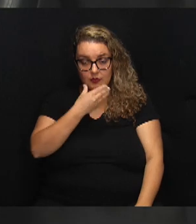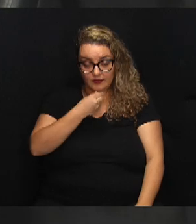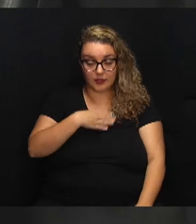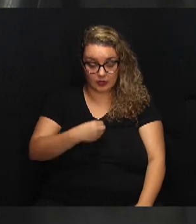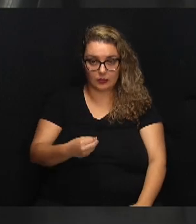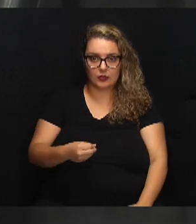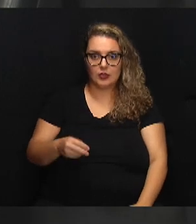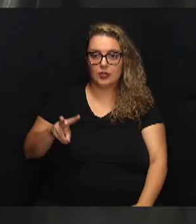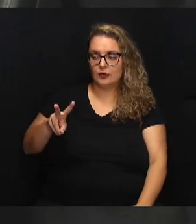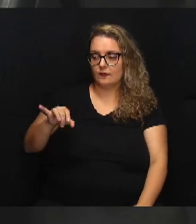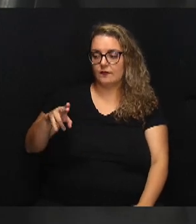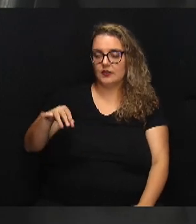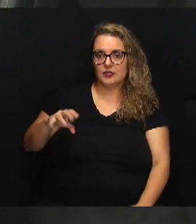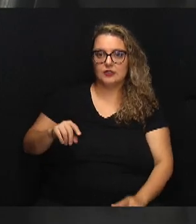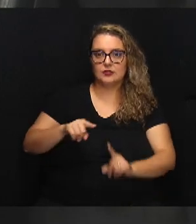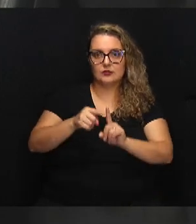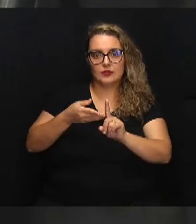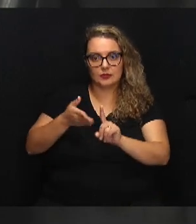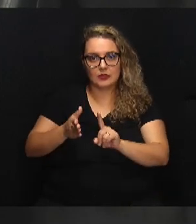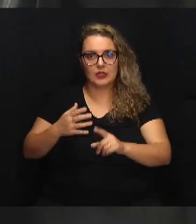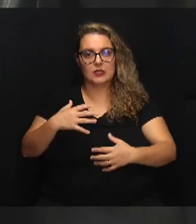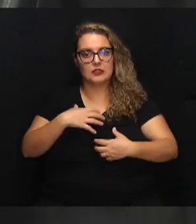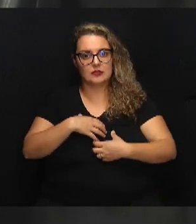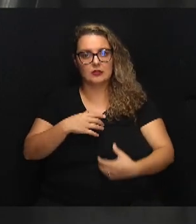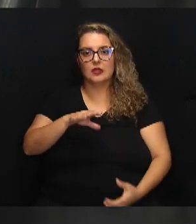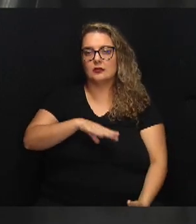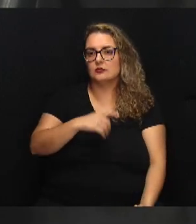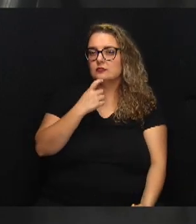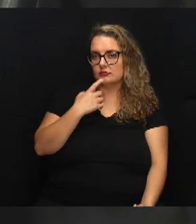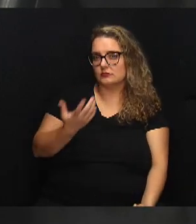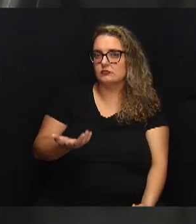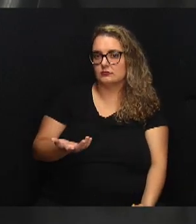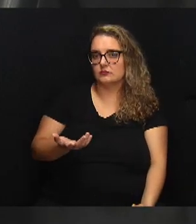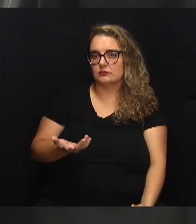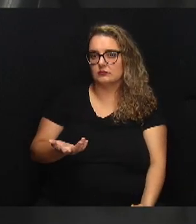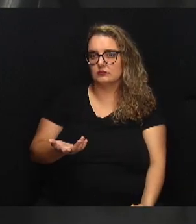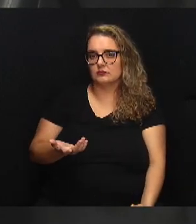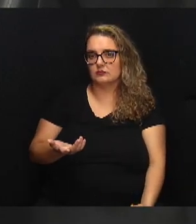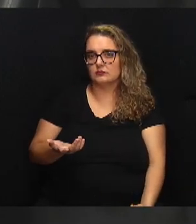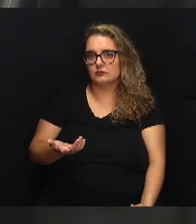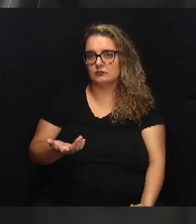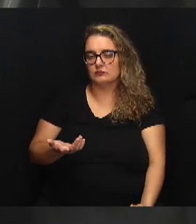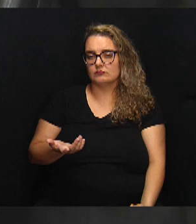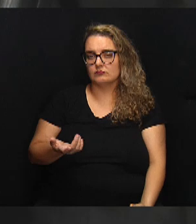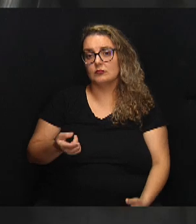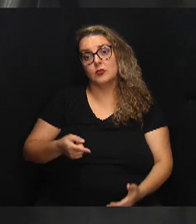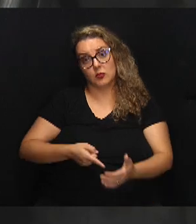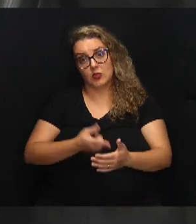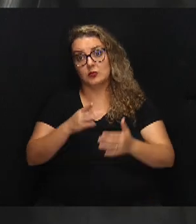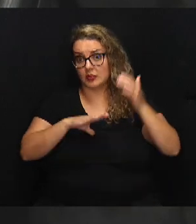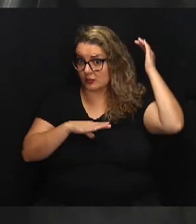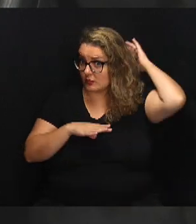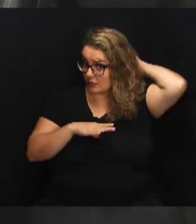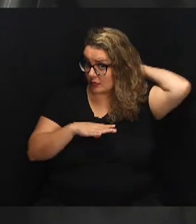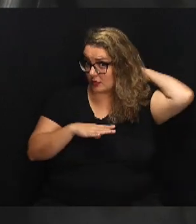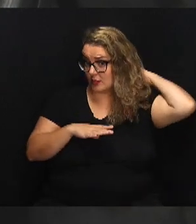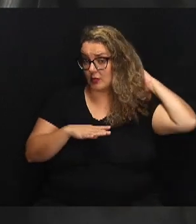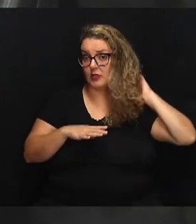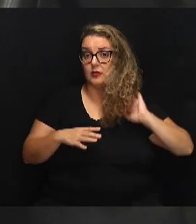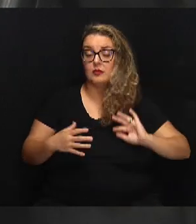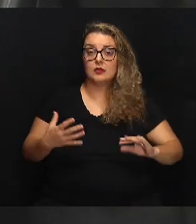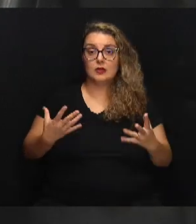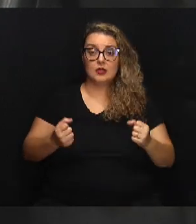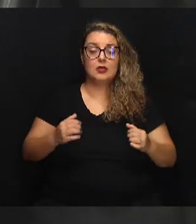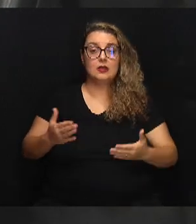Tá. E aí sentimos que Campinas era uma cidade, assim, Primeiro que era uma cidade acolhedora, né?